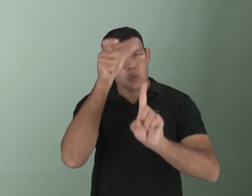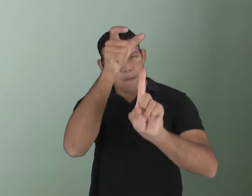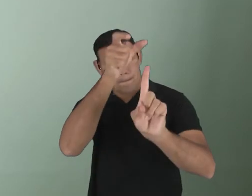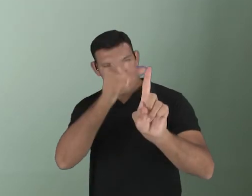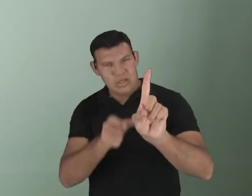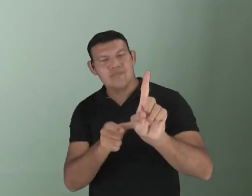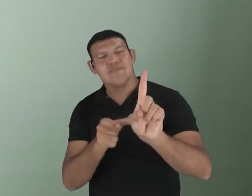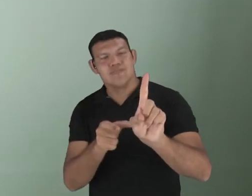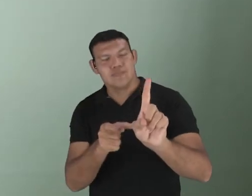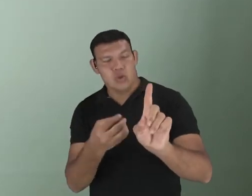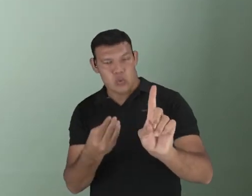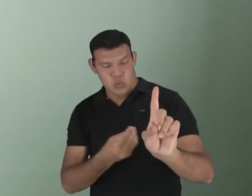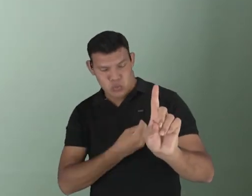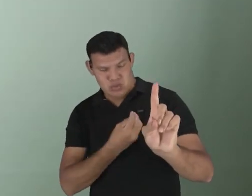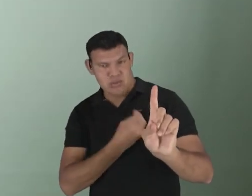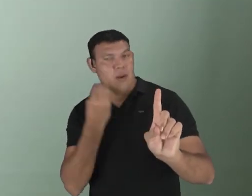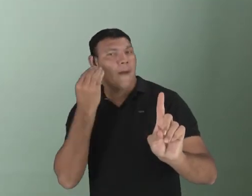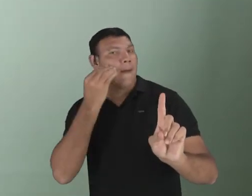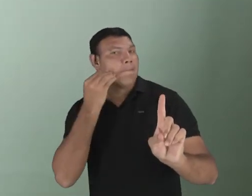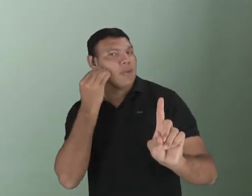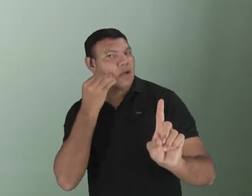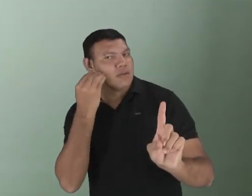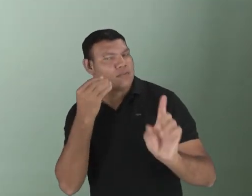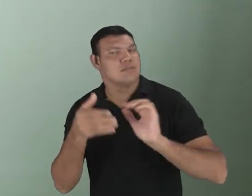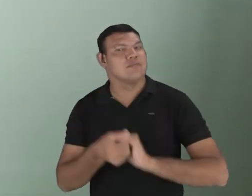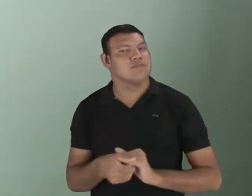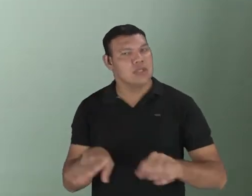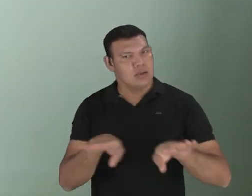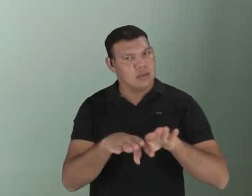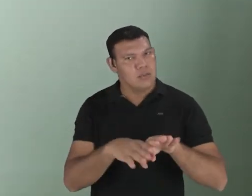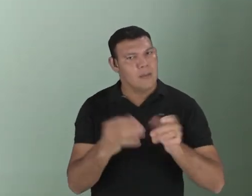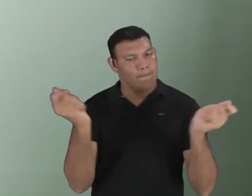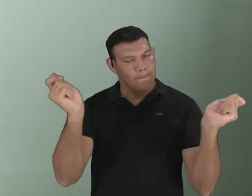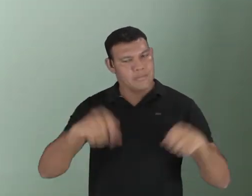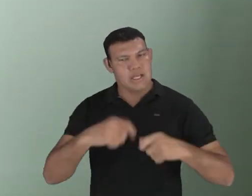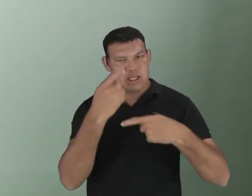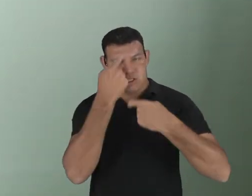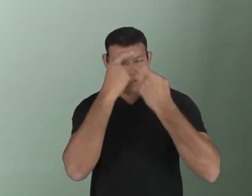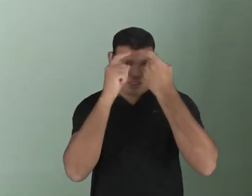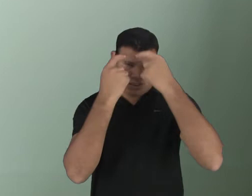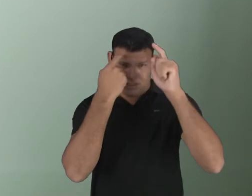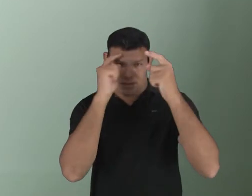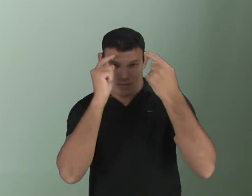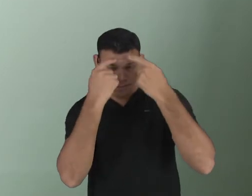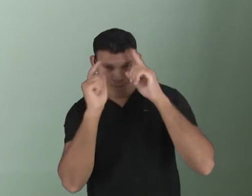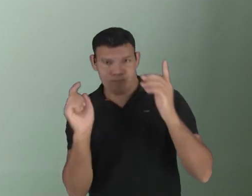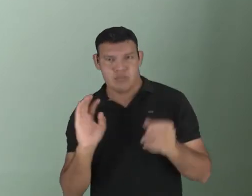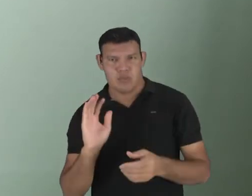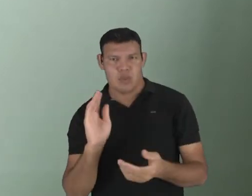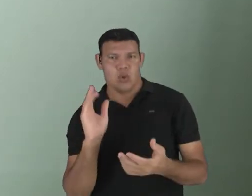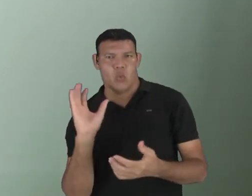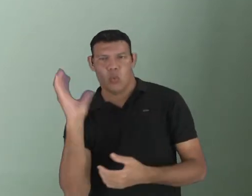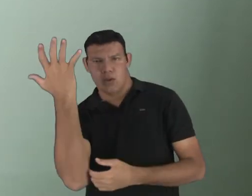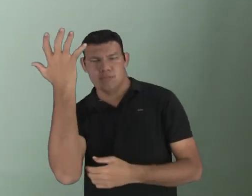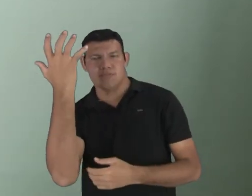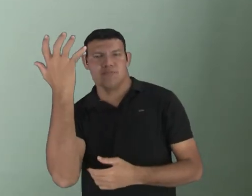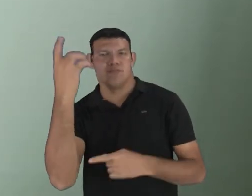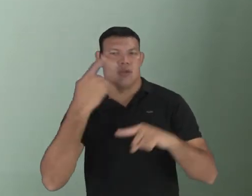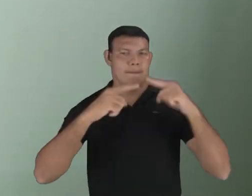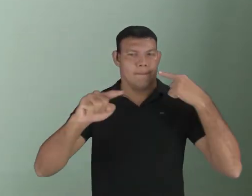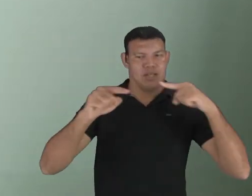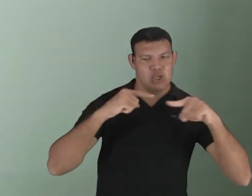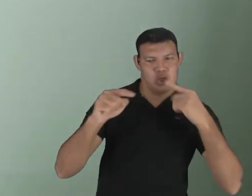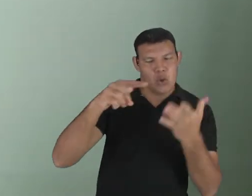no sujeito como uma pessoa que vivencia e experimenta e pode criar, sim, a partir de suas próprias vivências, um